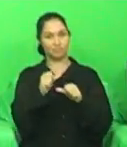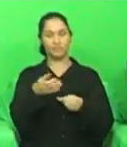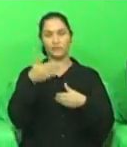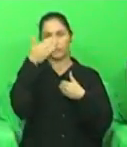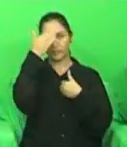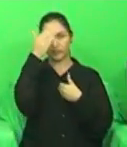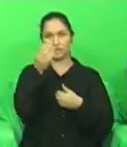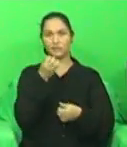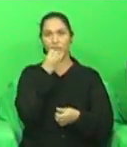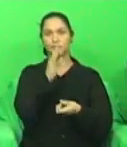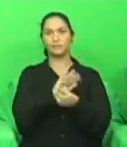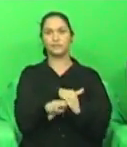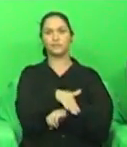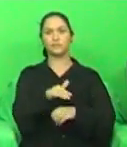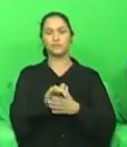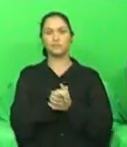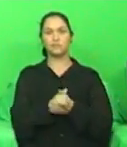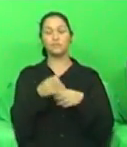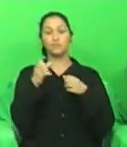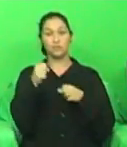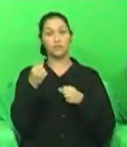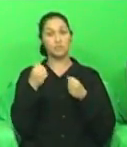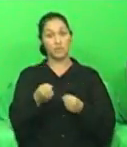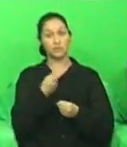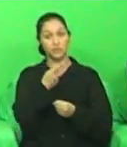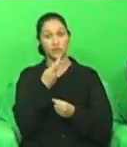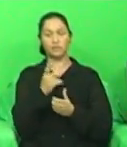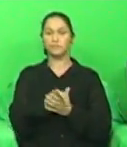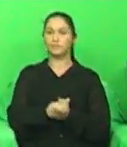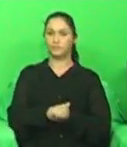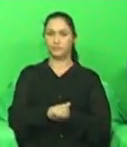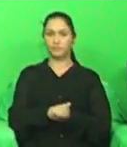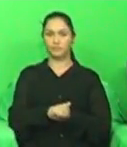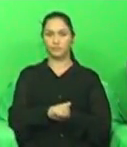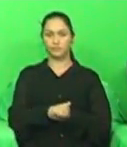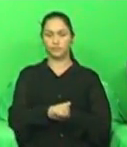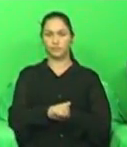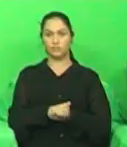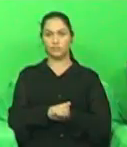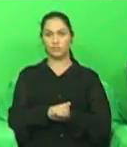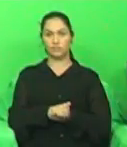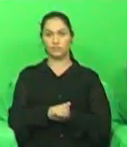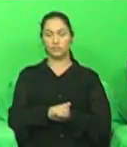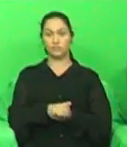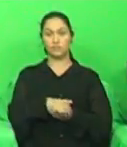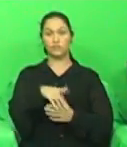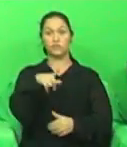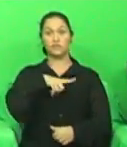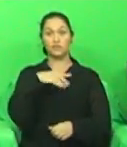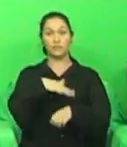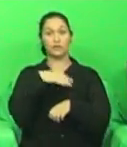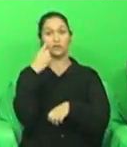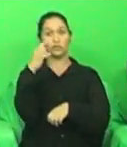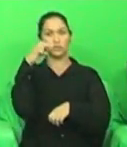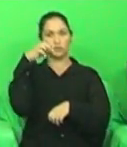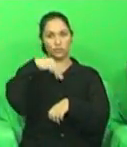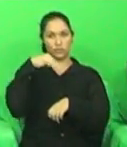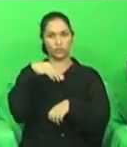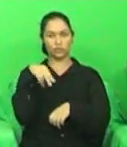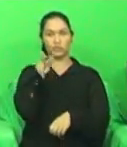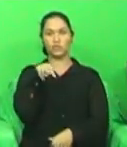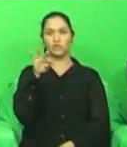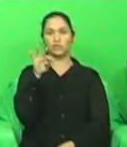obrigado boa noite a todos permito me muito claro com a excelência dispõe de mais um minuto do vereador joão batista